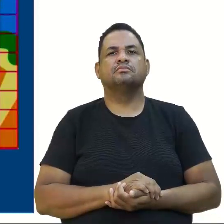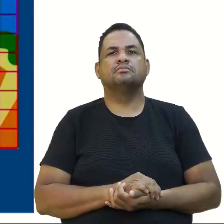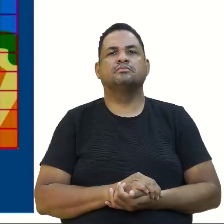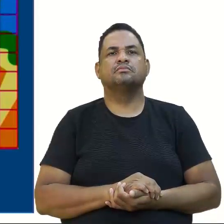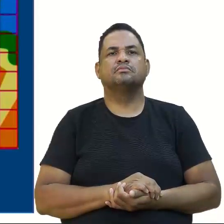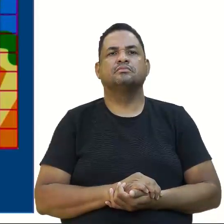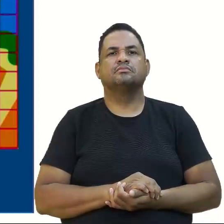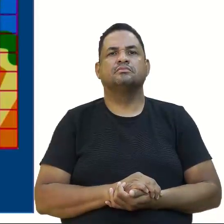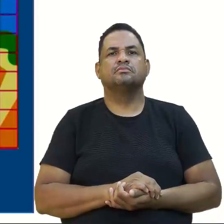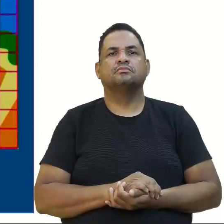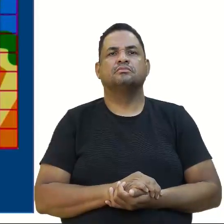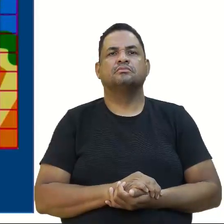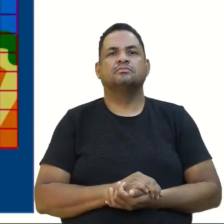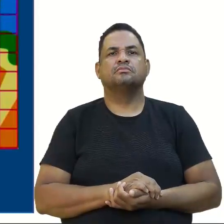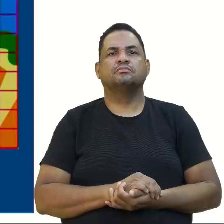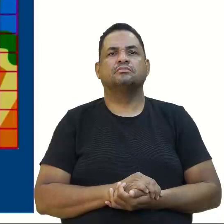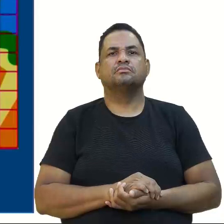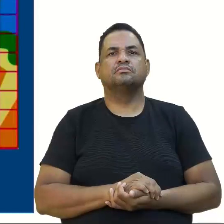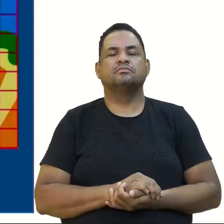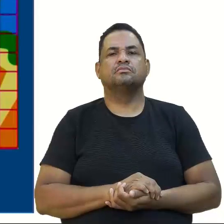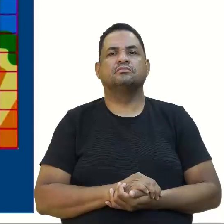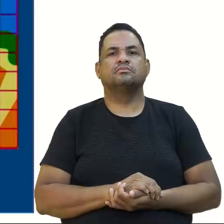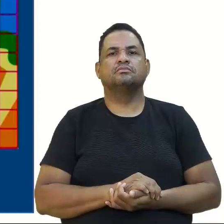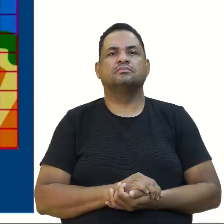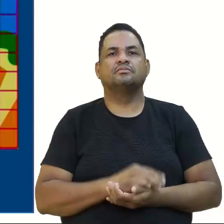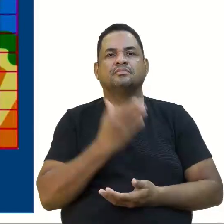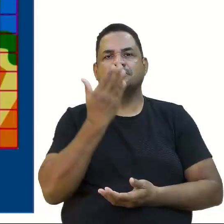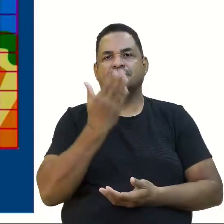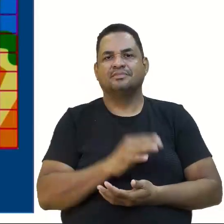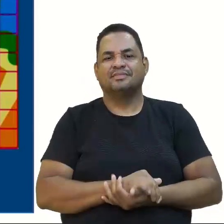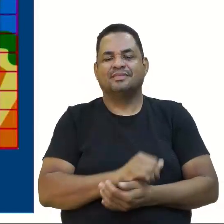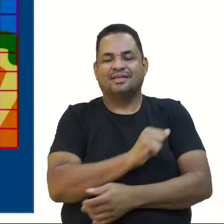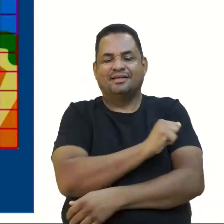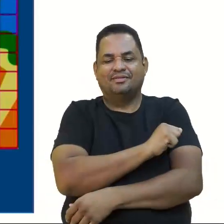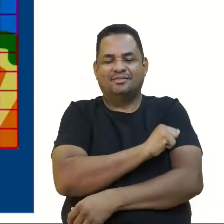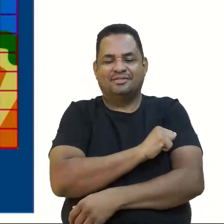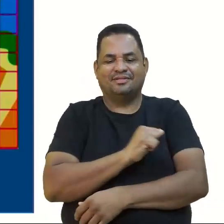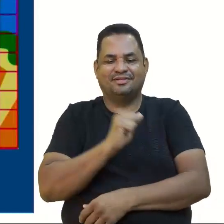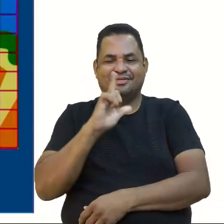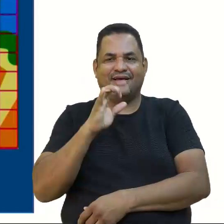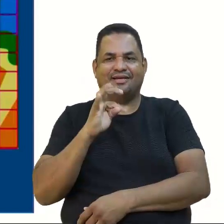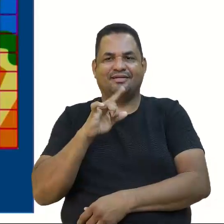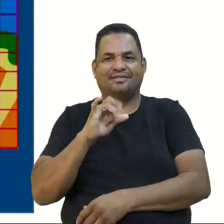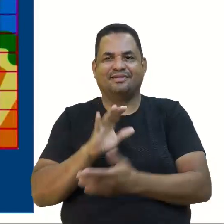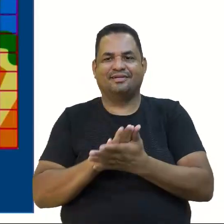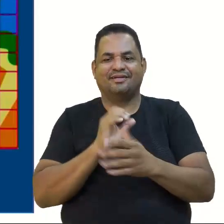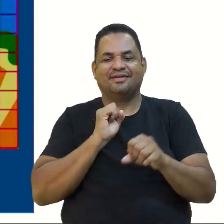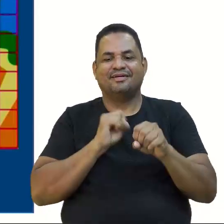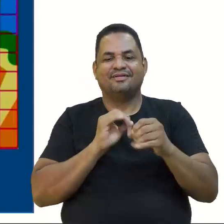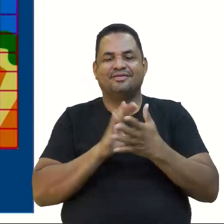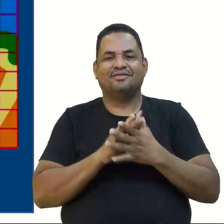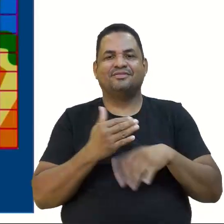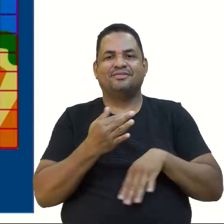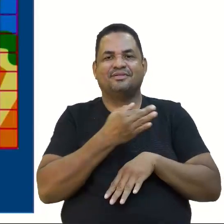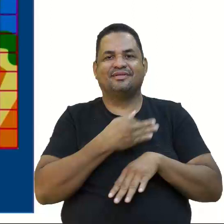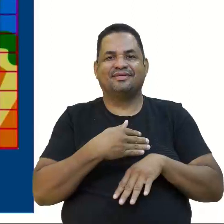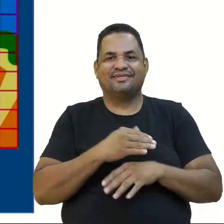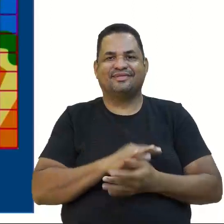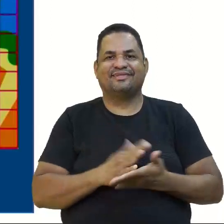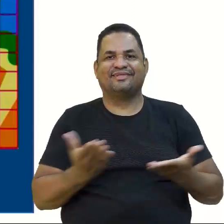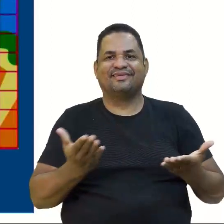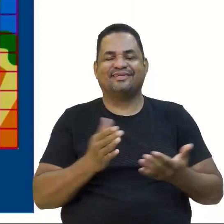A aluna Thalita acerta todas, afiadíssima, estudou nas férias, certeza. Pegou as